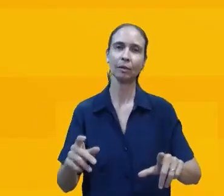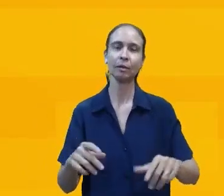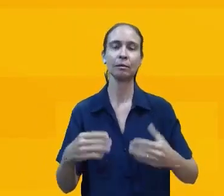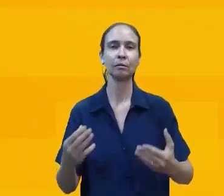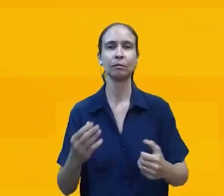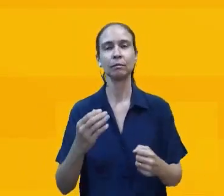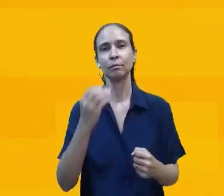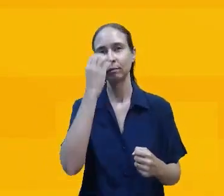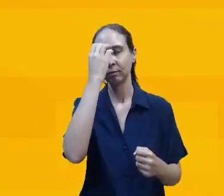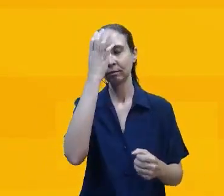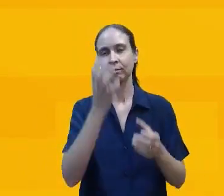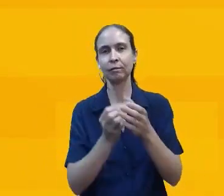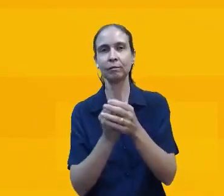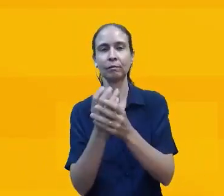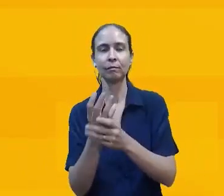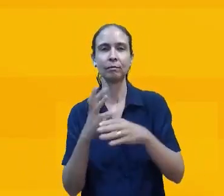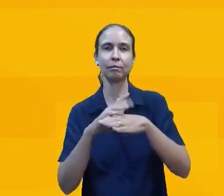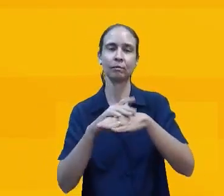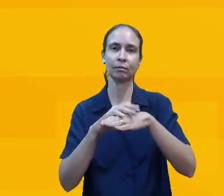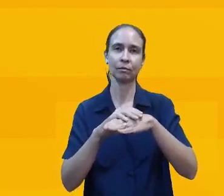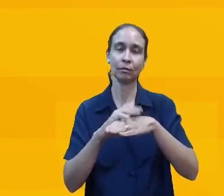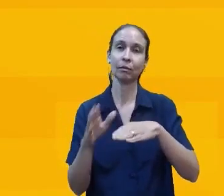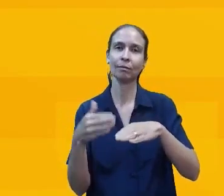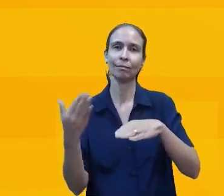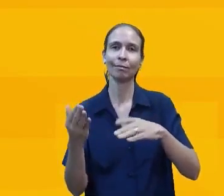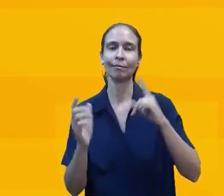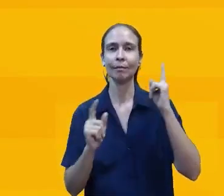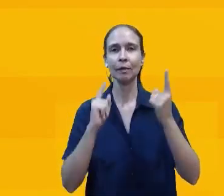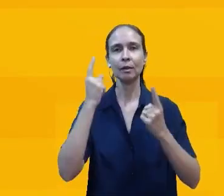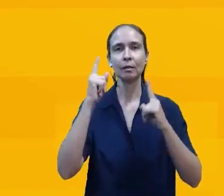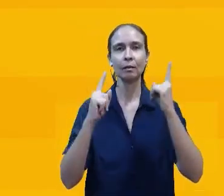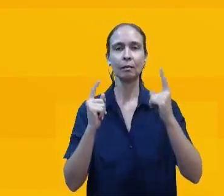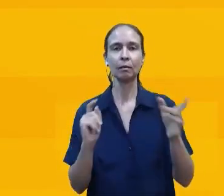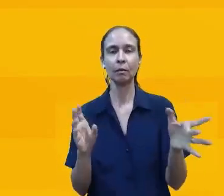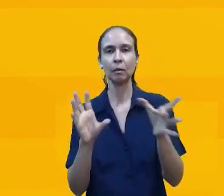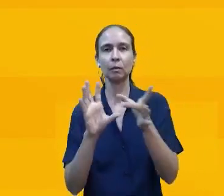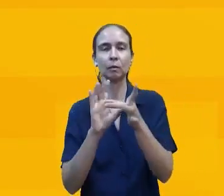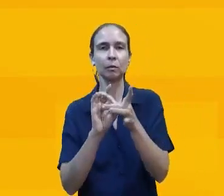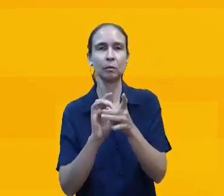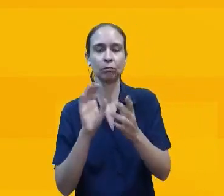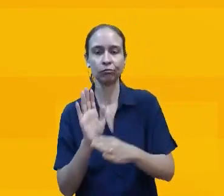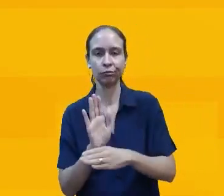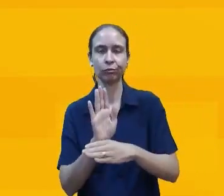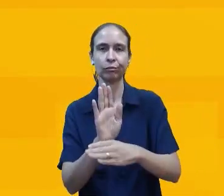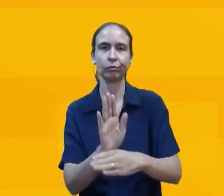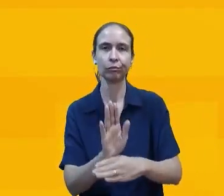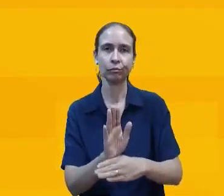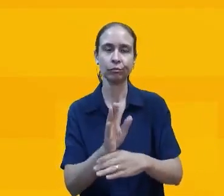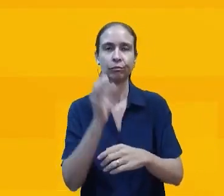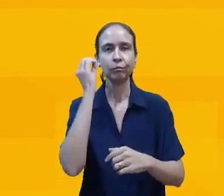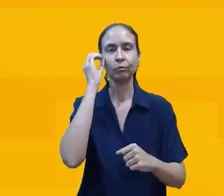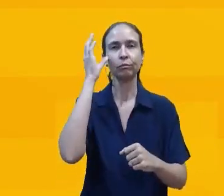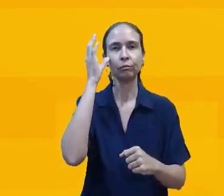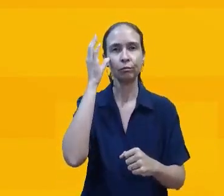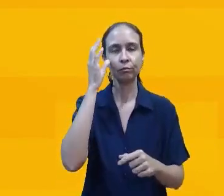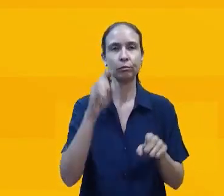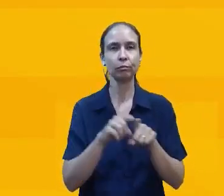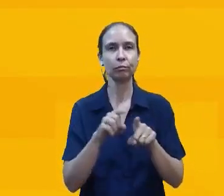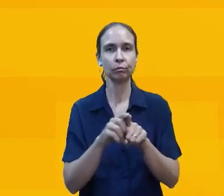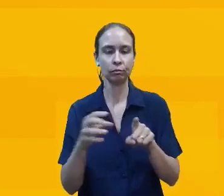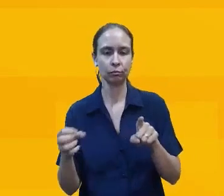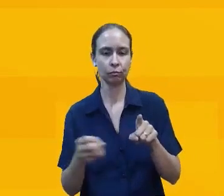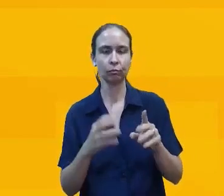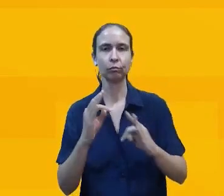produção integrada, certo, proporciona ao produtor conhecimentos e tecnologias para que ele